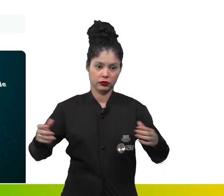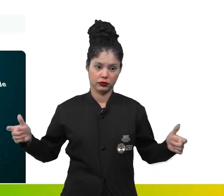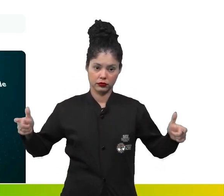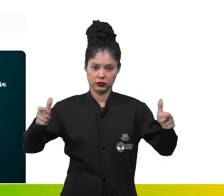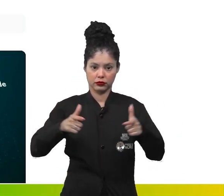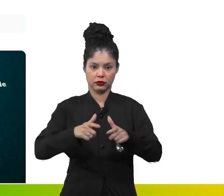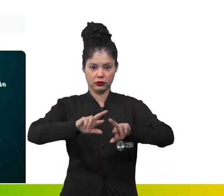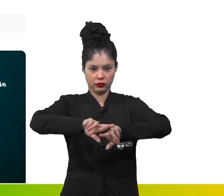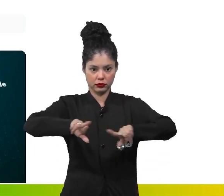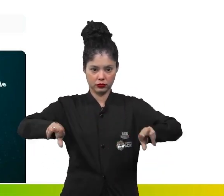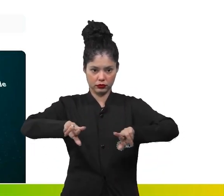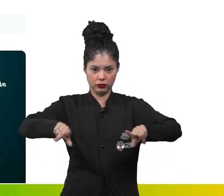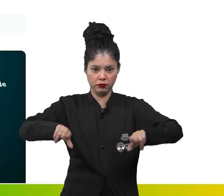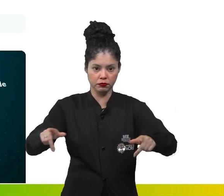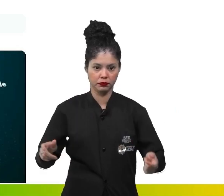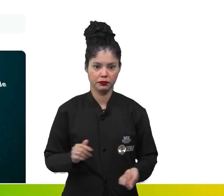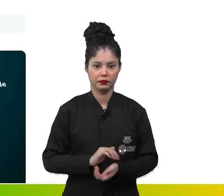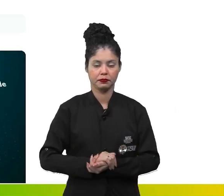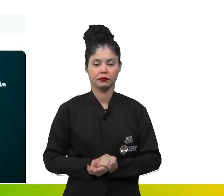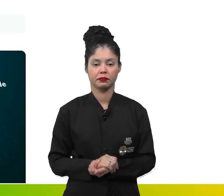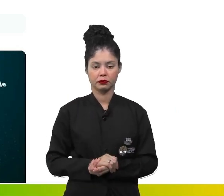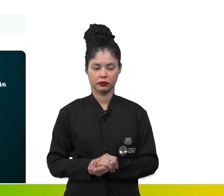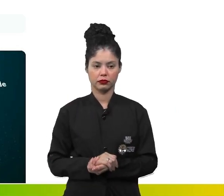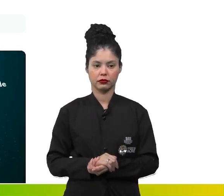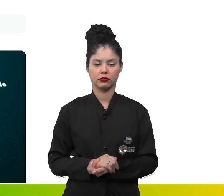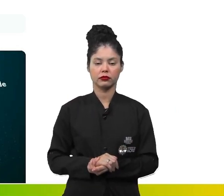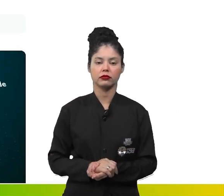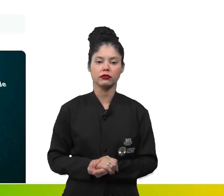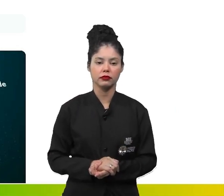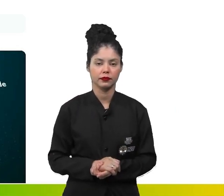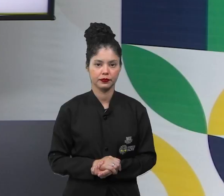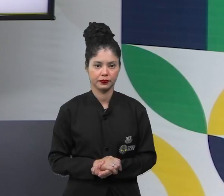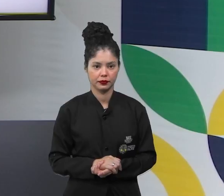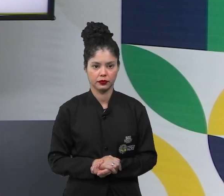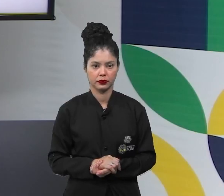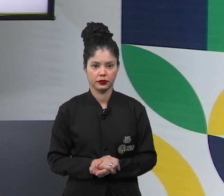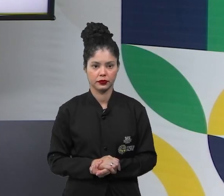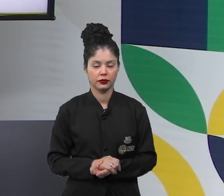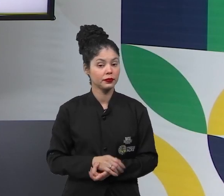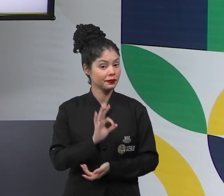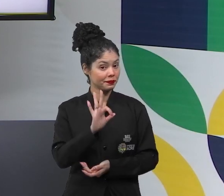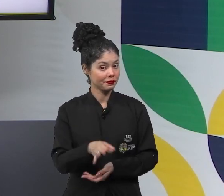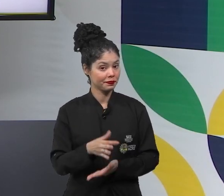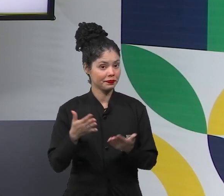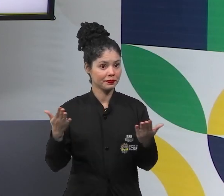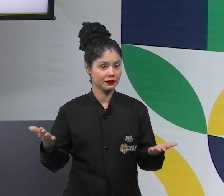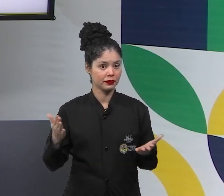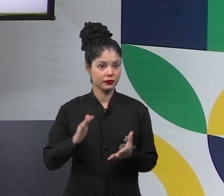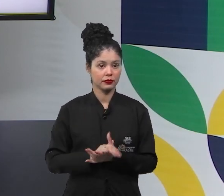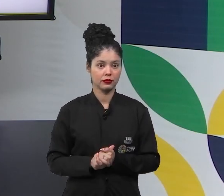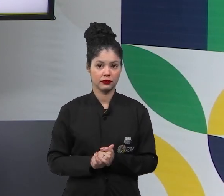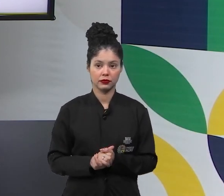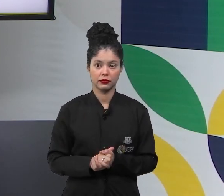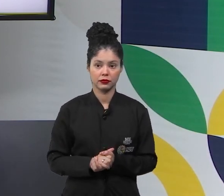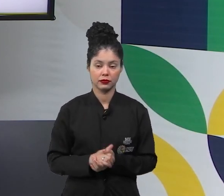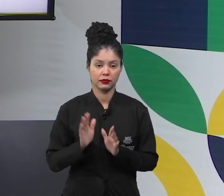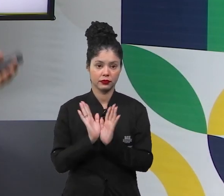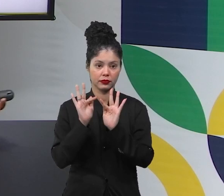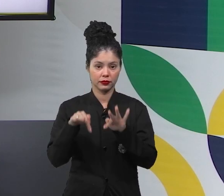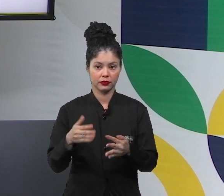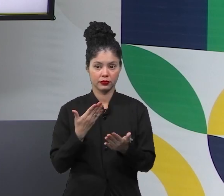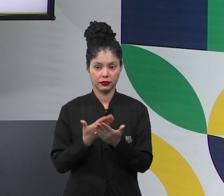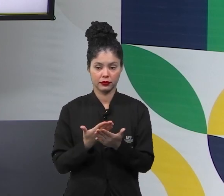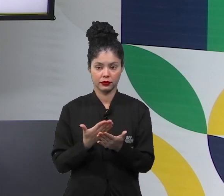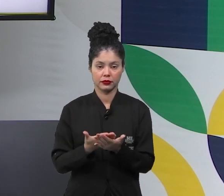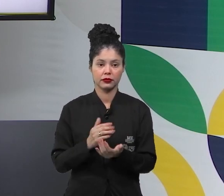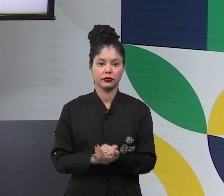isso, criar políticas que diminuam essas diferenças, certo? Bom, chegamos ao fim da